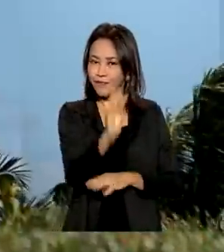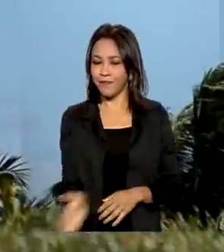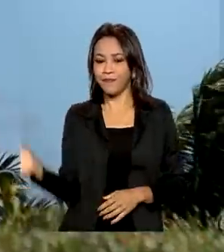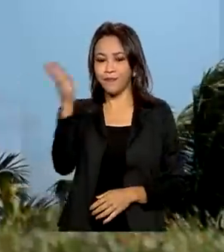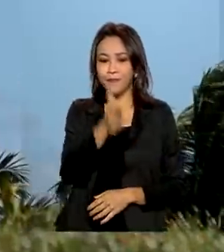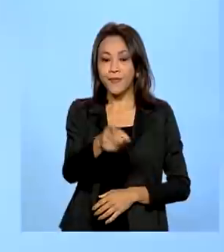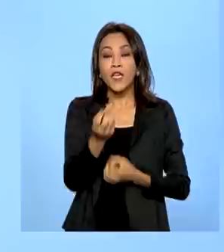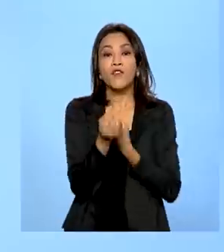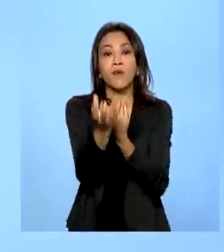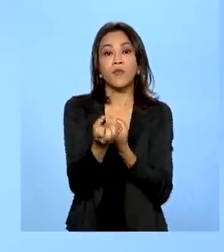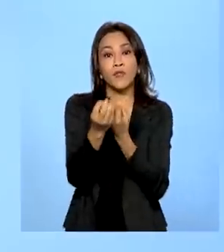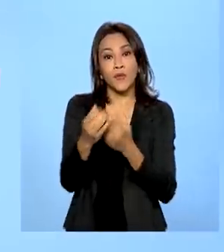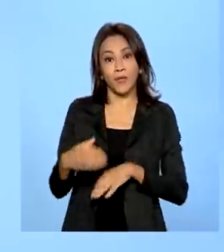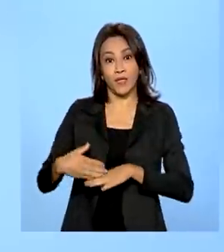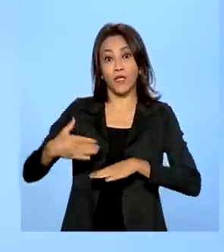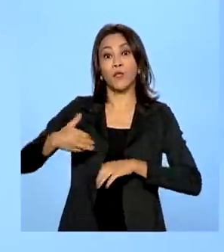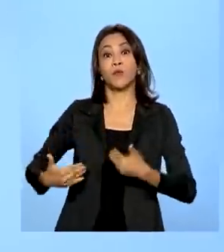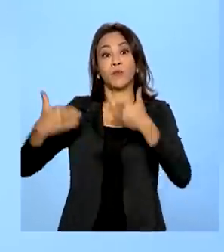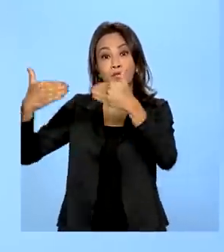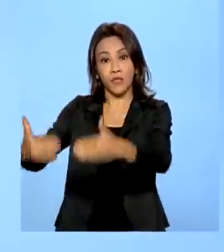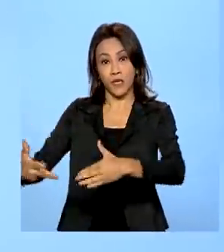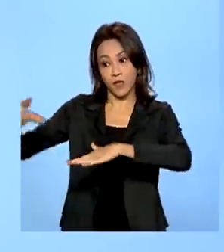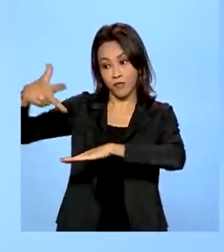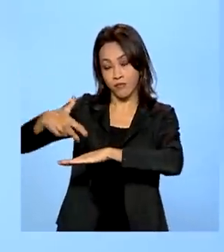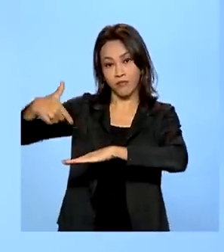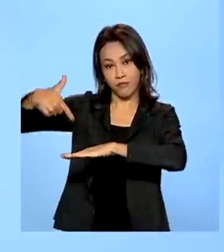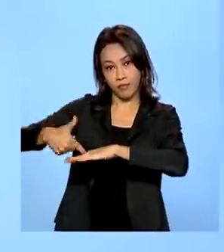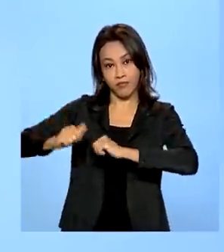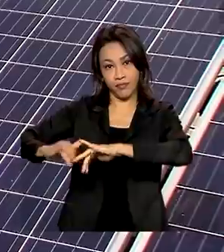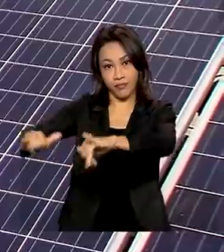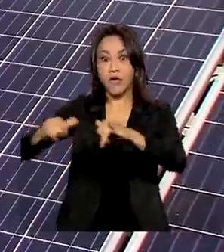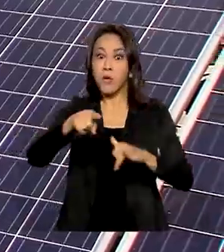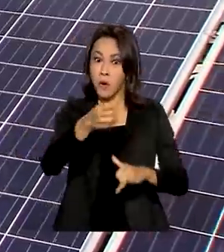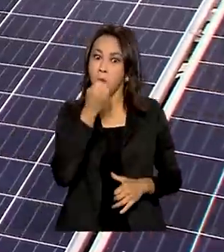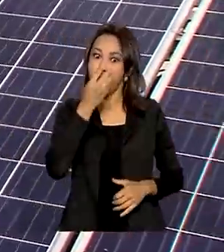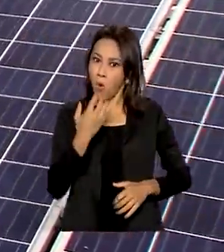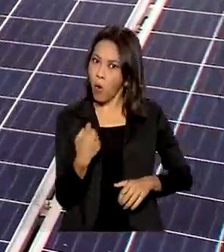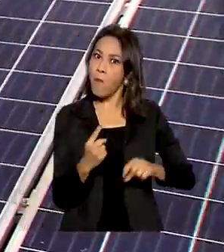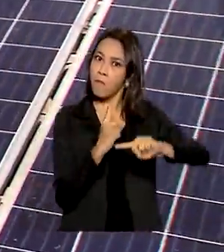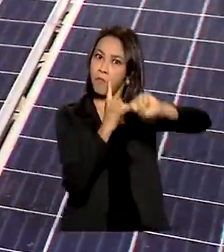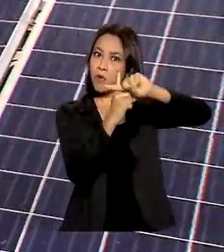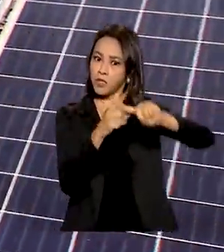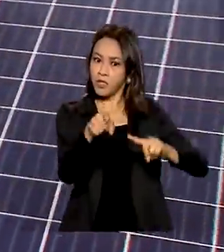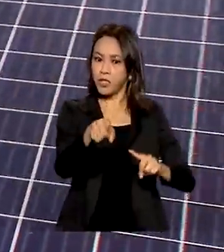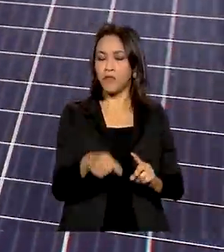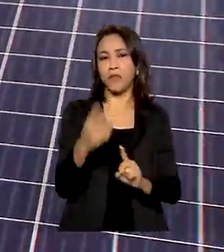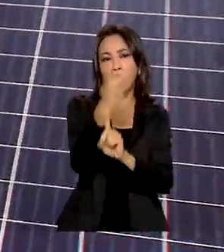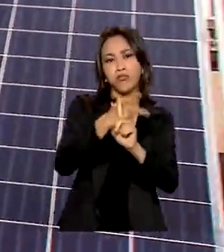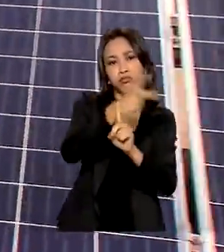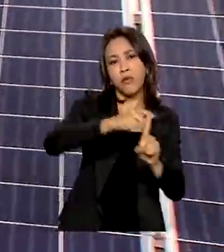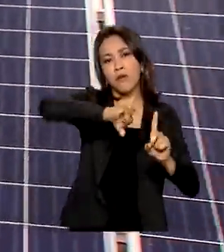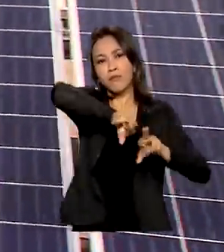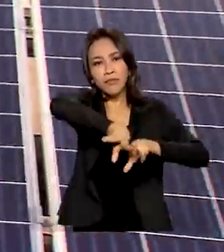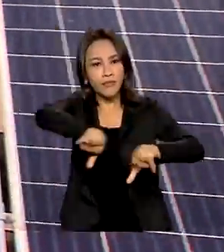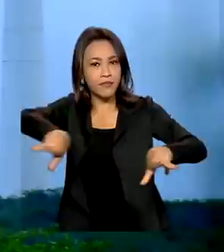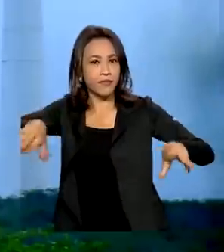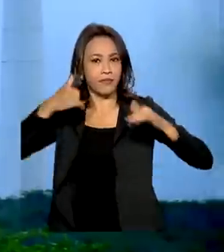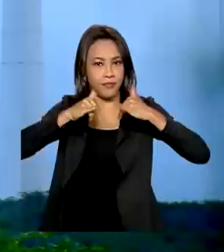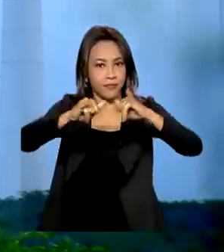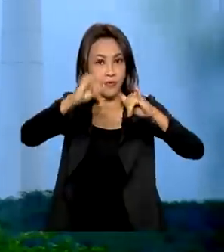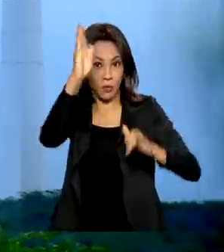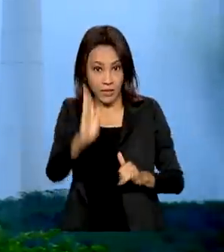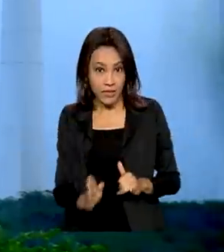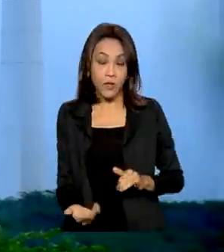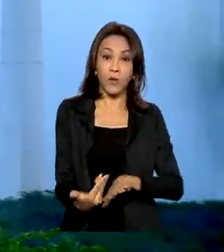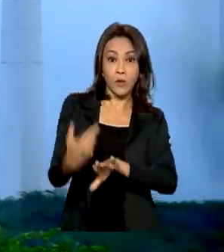do Ministério de Minas e Energia apontam um desempenho positivo das fontes limpas e renováveis no Brasil. No ano passado,